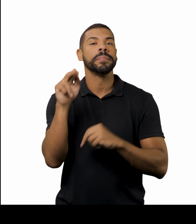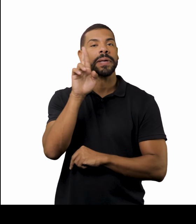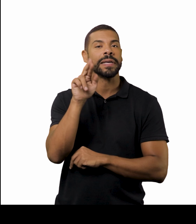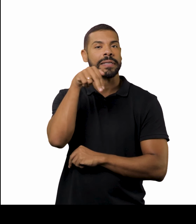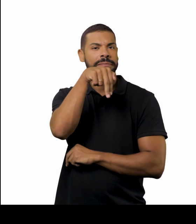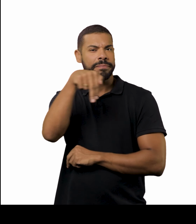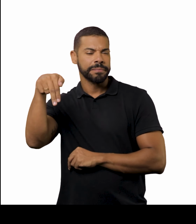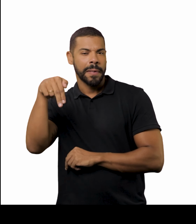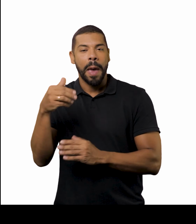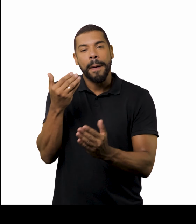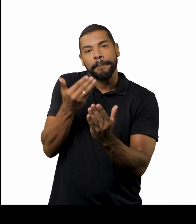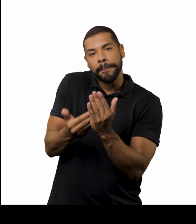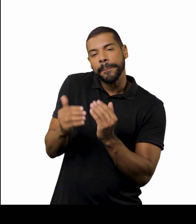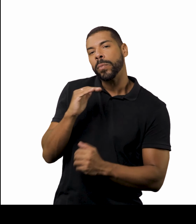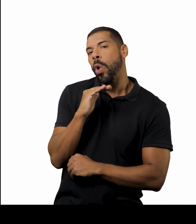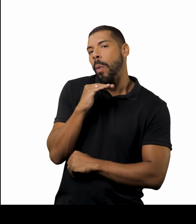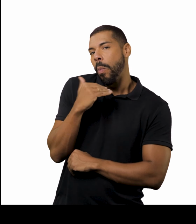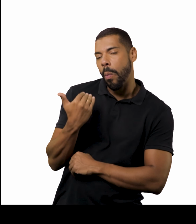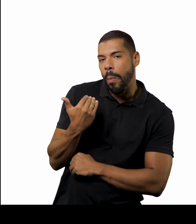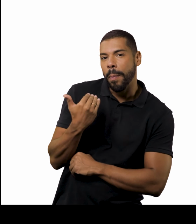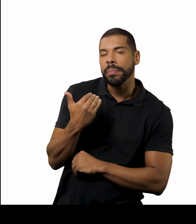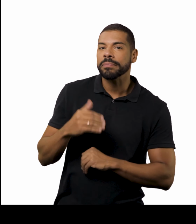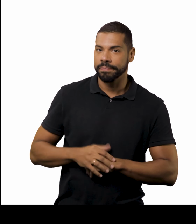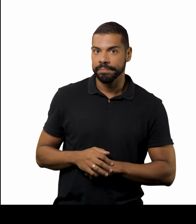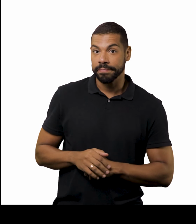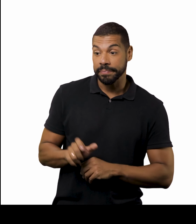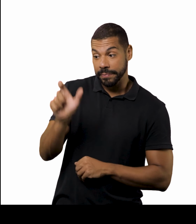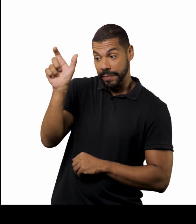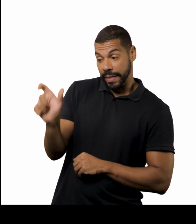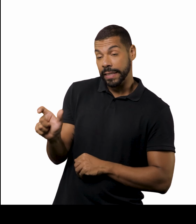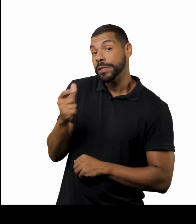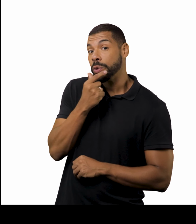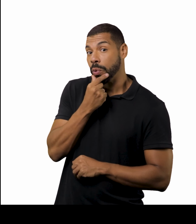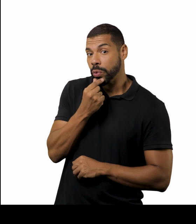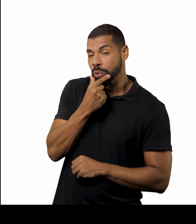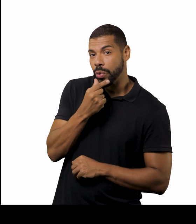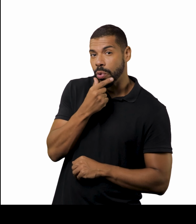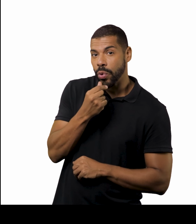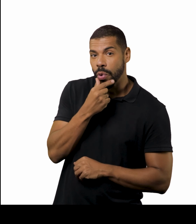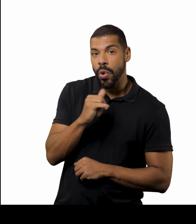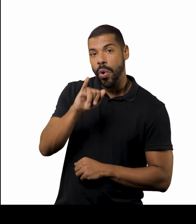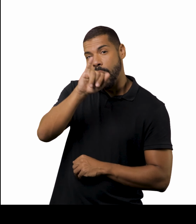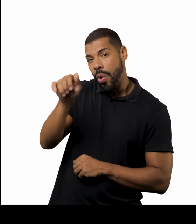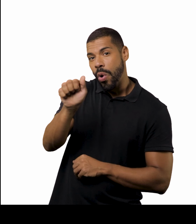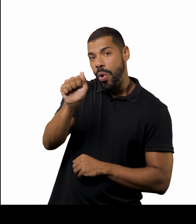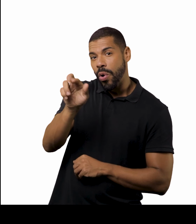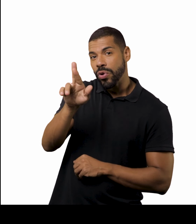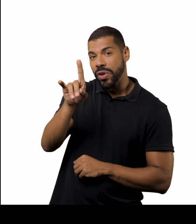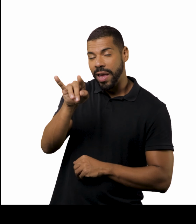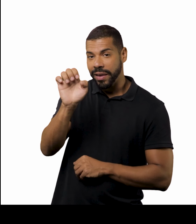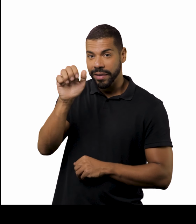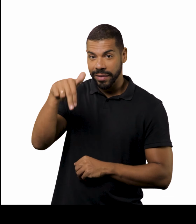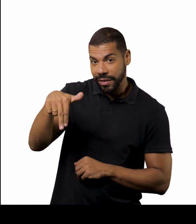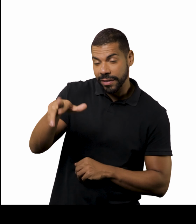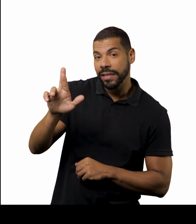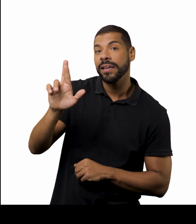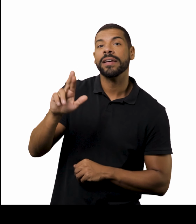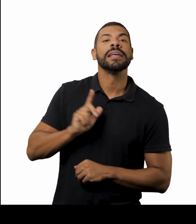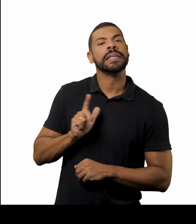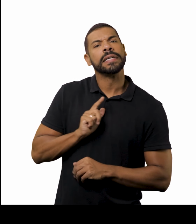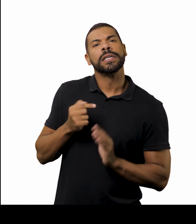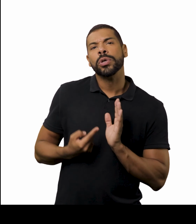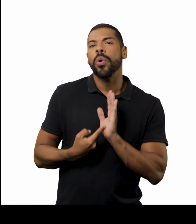Jaider Esbel, né? Infelizmente a gente teve essa perda. O Jaider seria o artista que faria